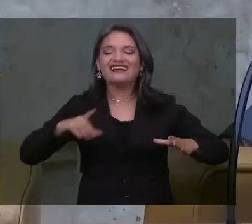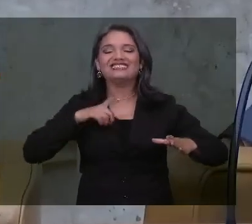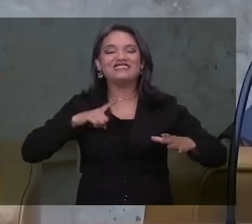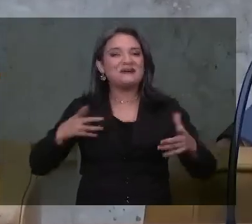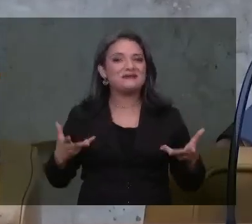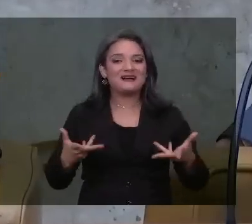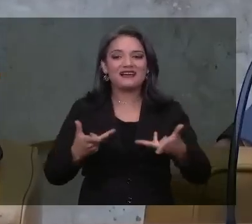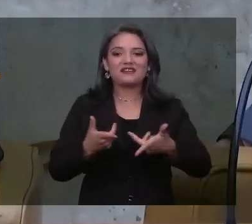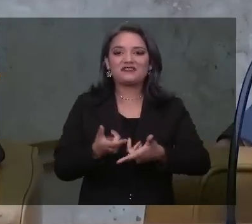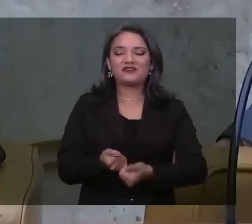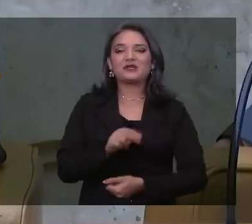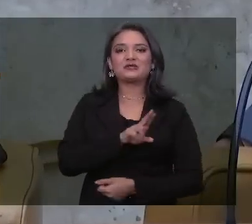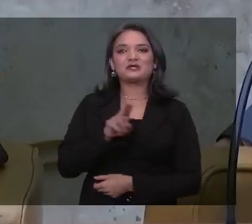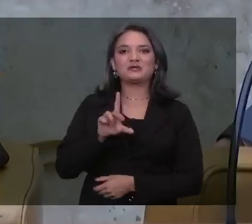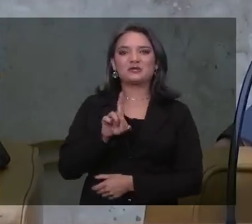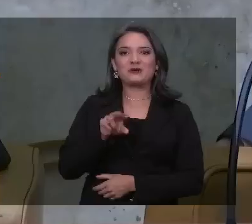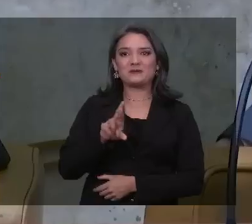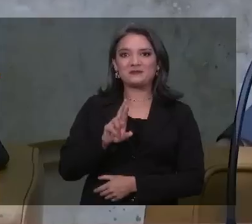maravilhoso, chamado Drama.